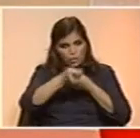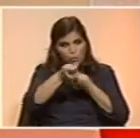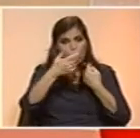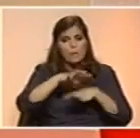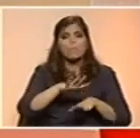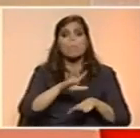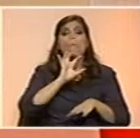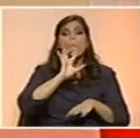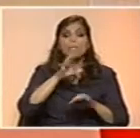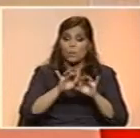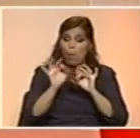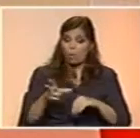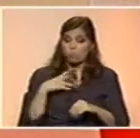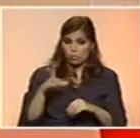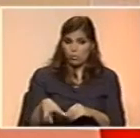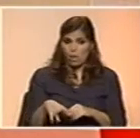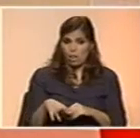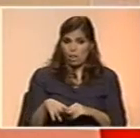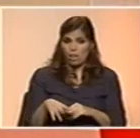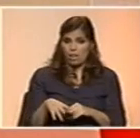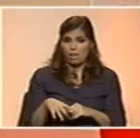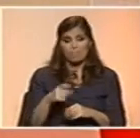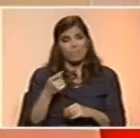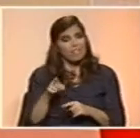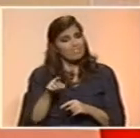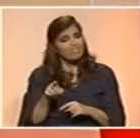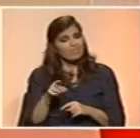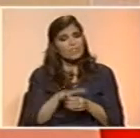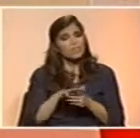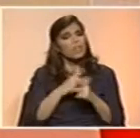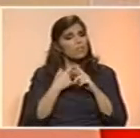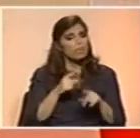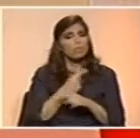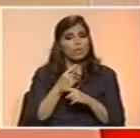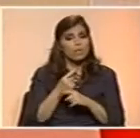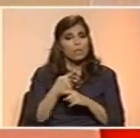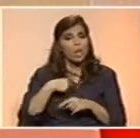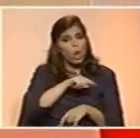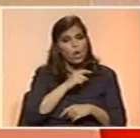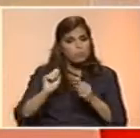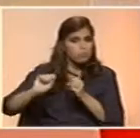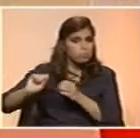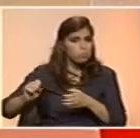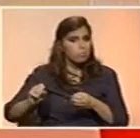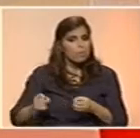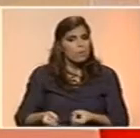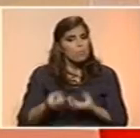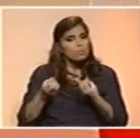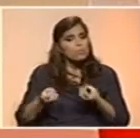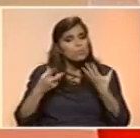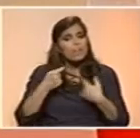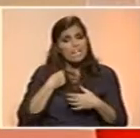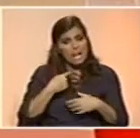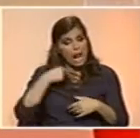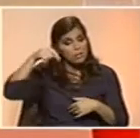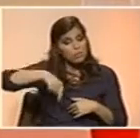como Portugal, seria diferente. Porquê? Porque nós temos uma grande produção de carne em regime extensivo, nomeadamente no sul do país,